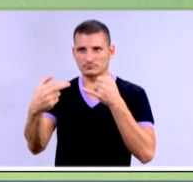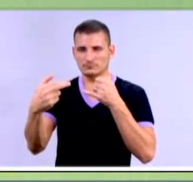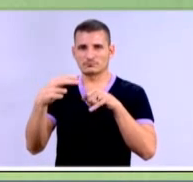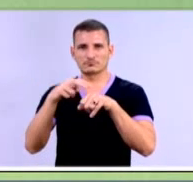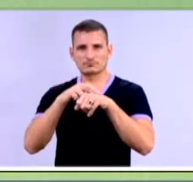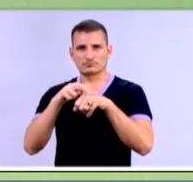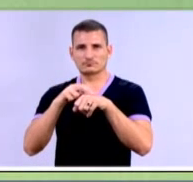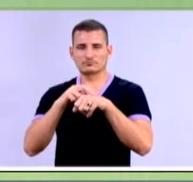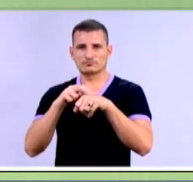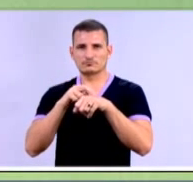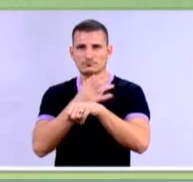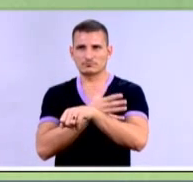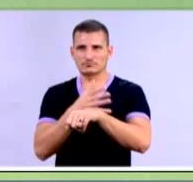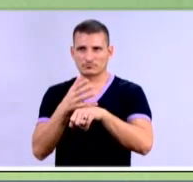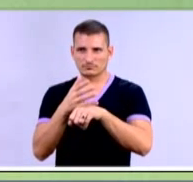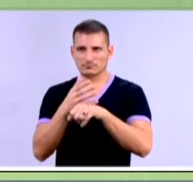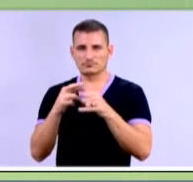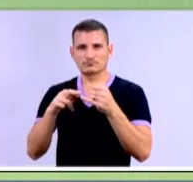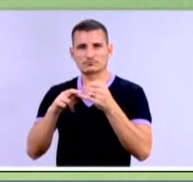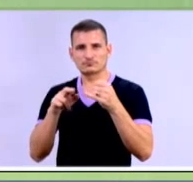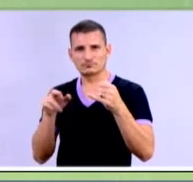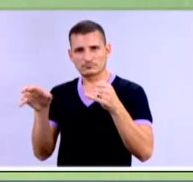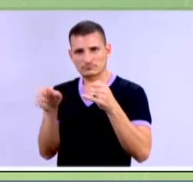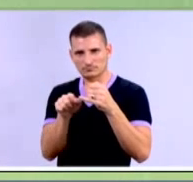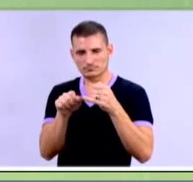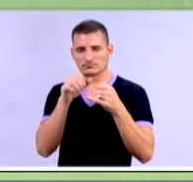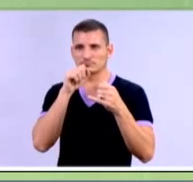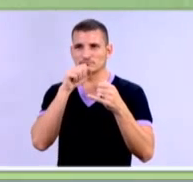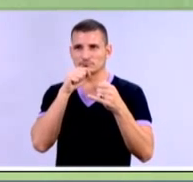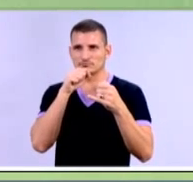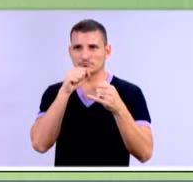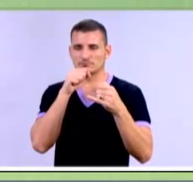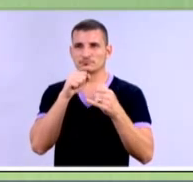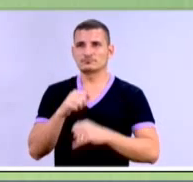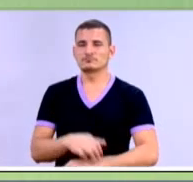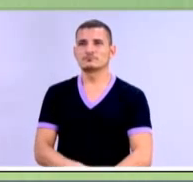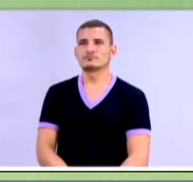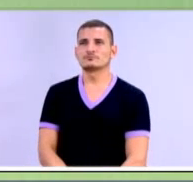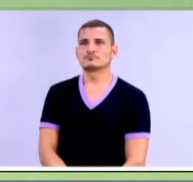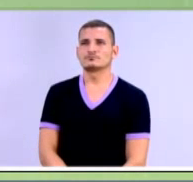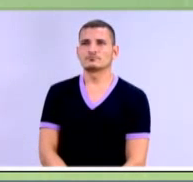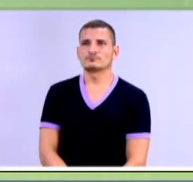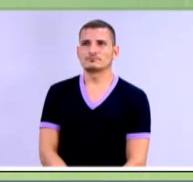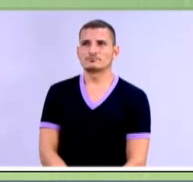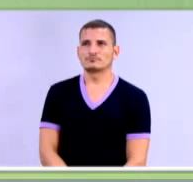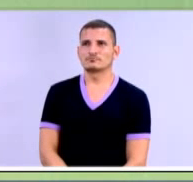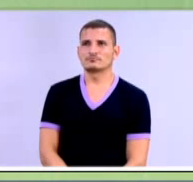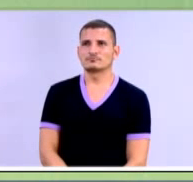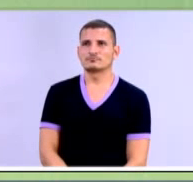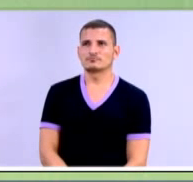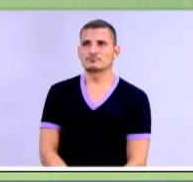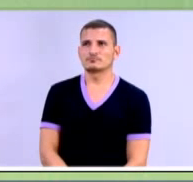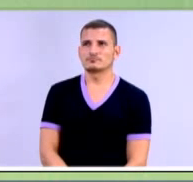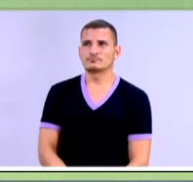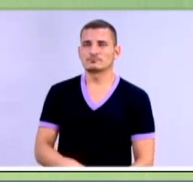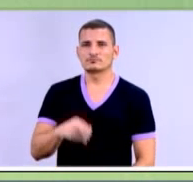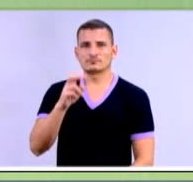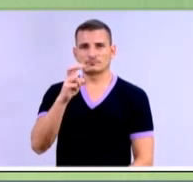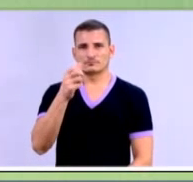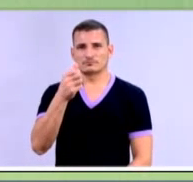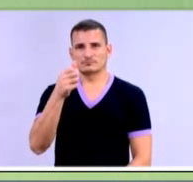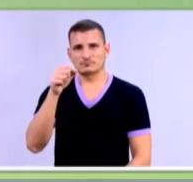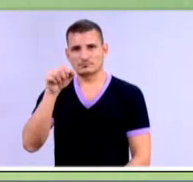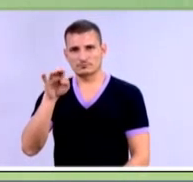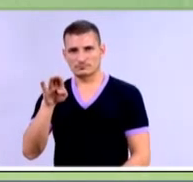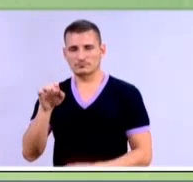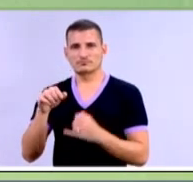verde e o de recepção é o laranja, ok? E no T568B é ao